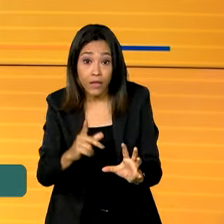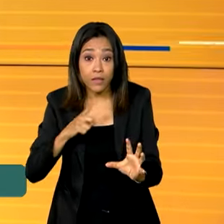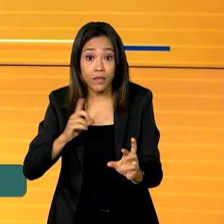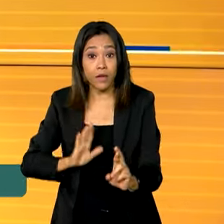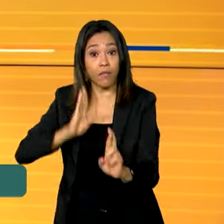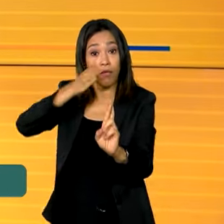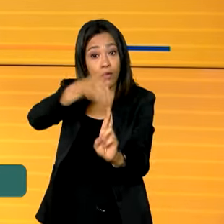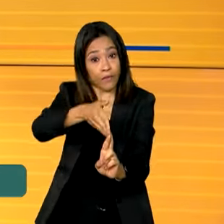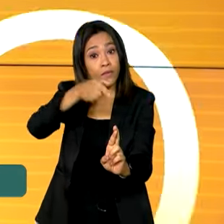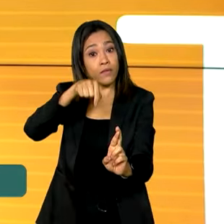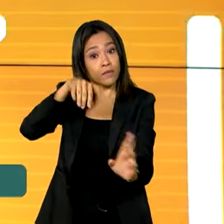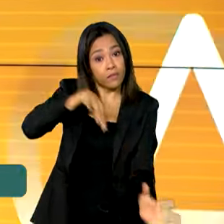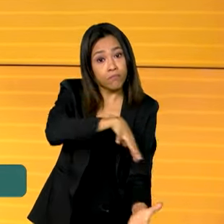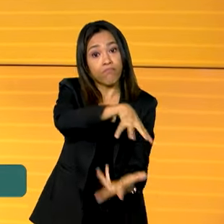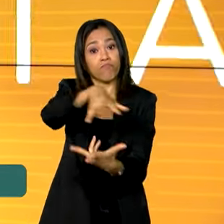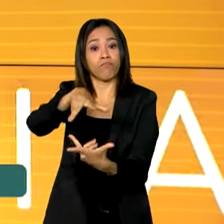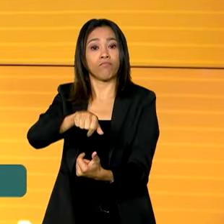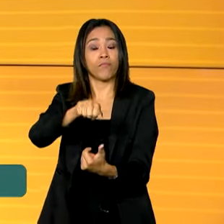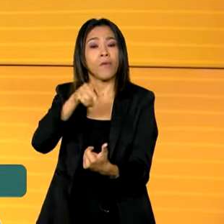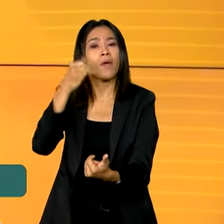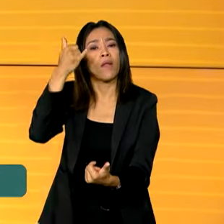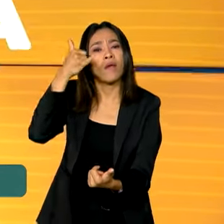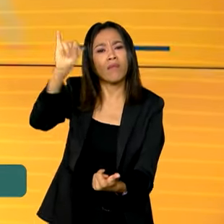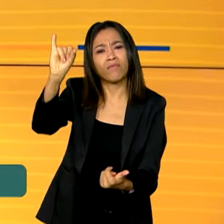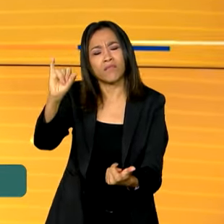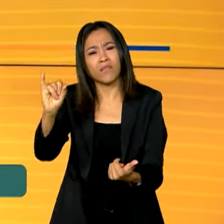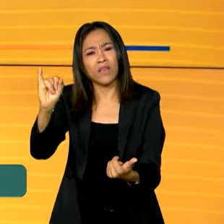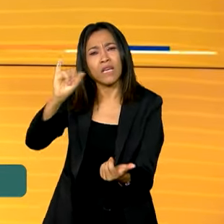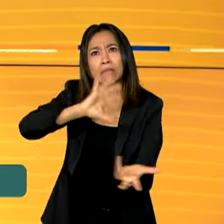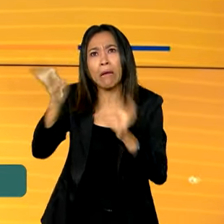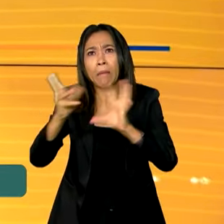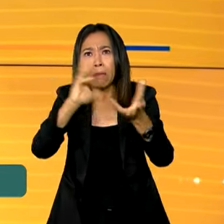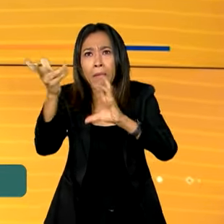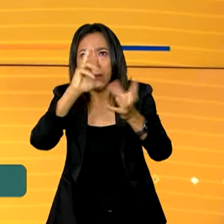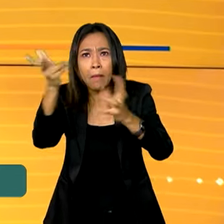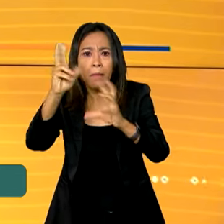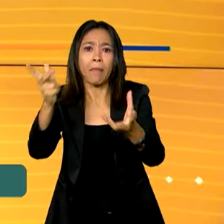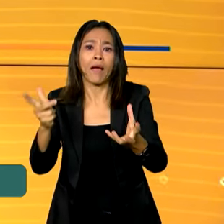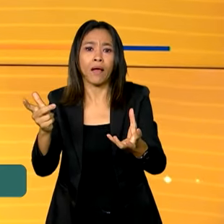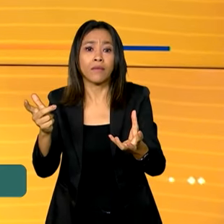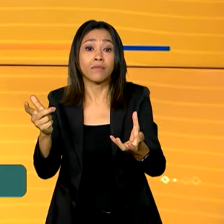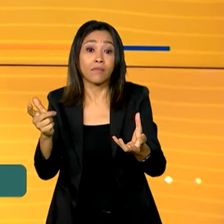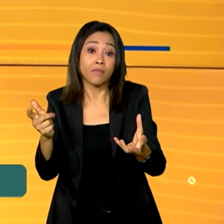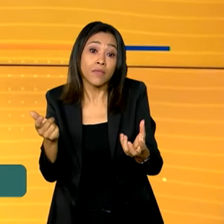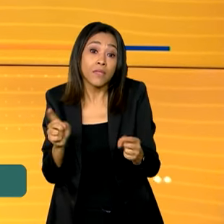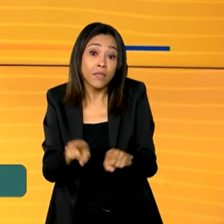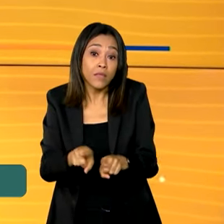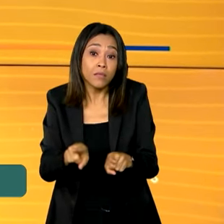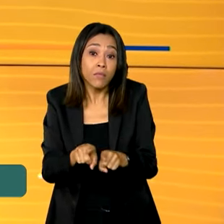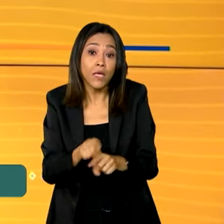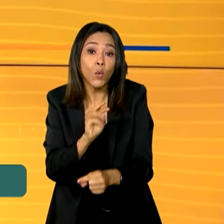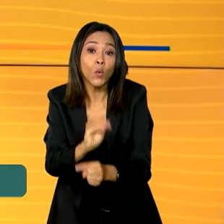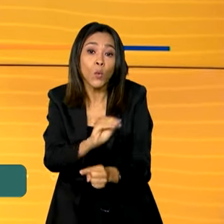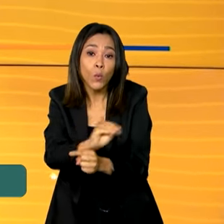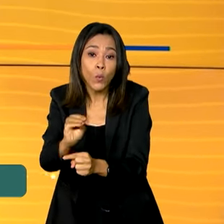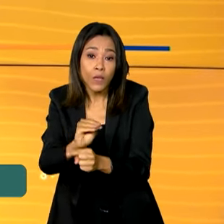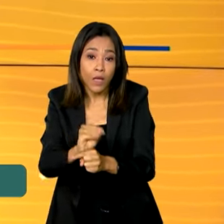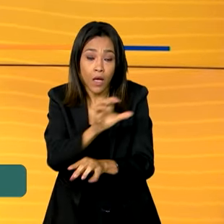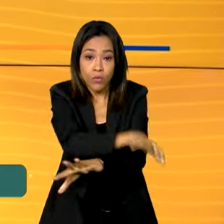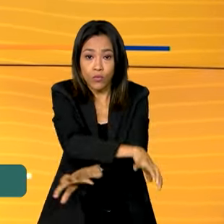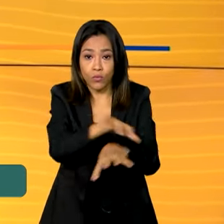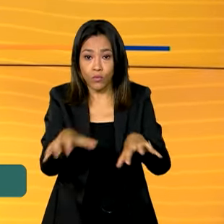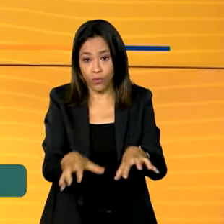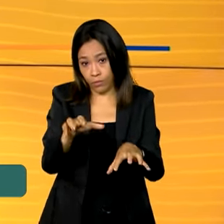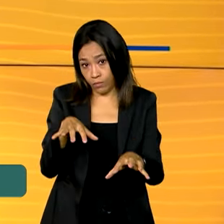um movimento global para combater as mudanças pelo clima e preservar aí os biomas em todo